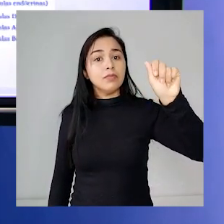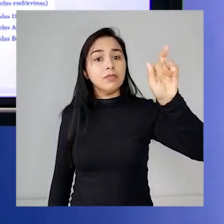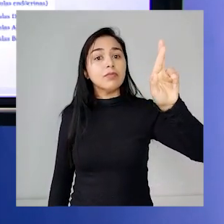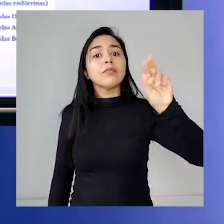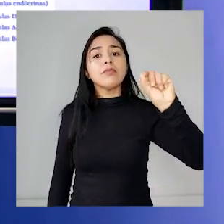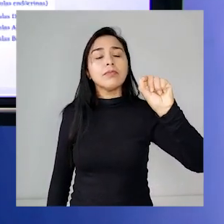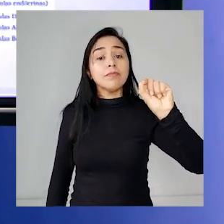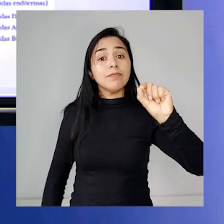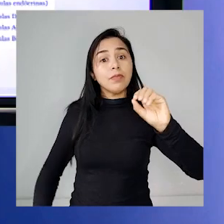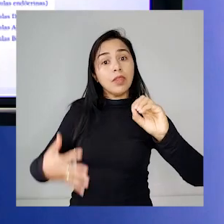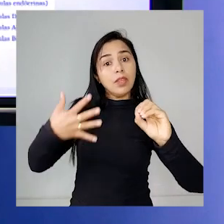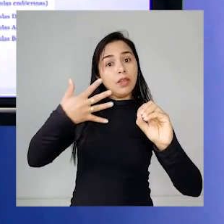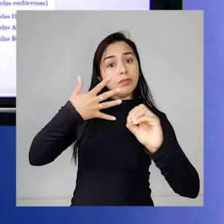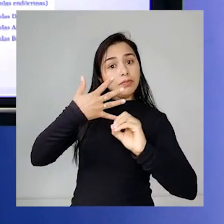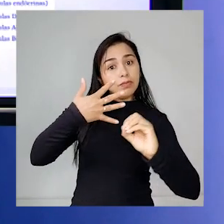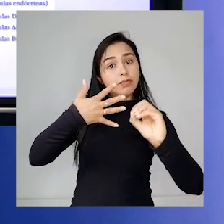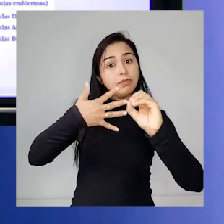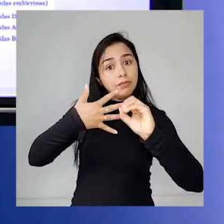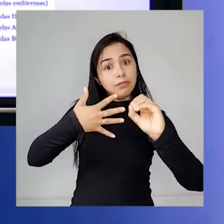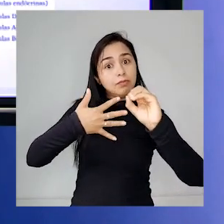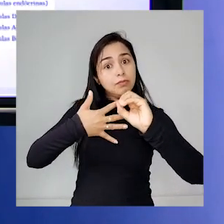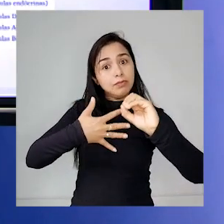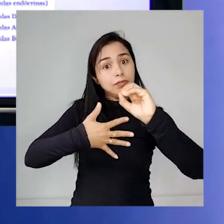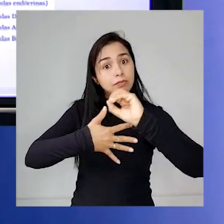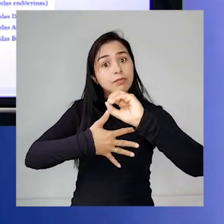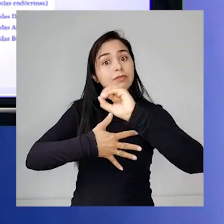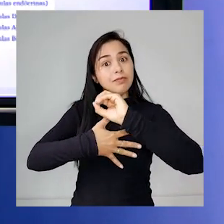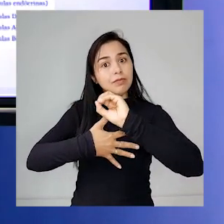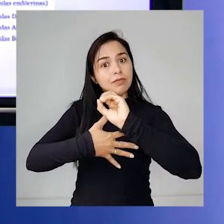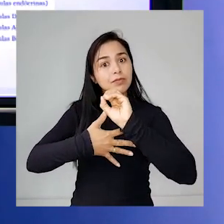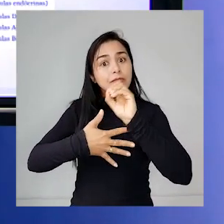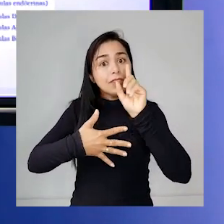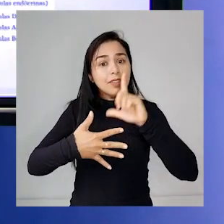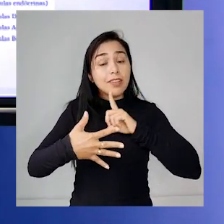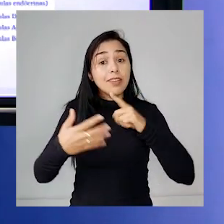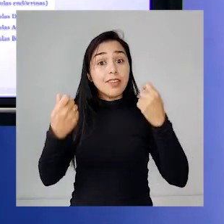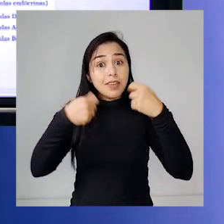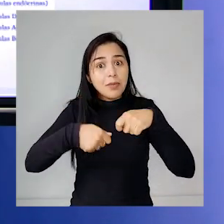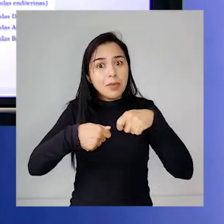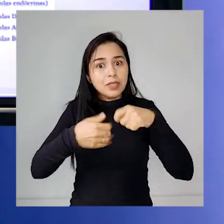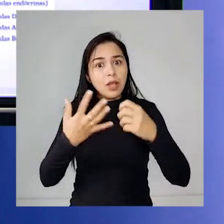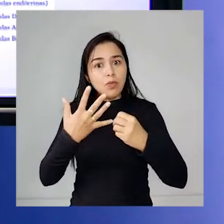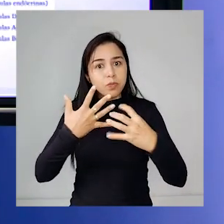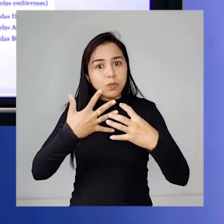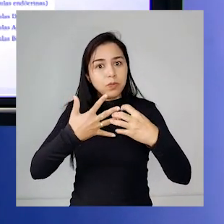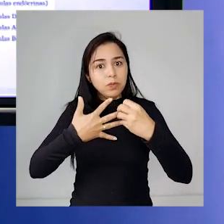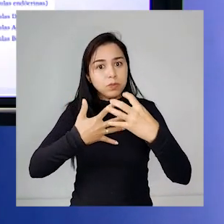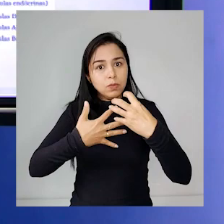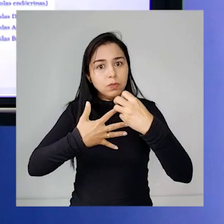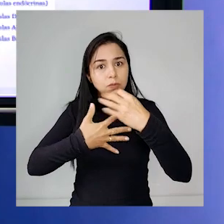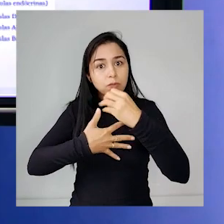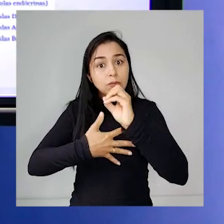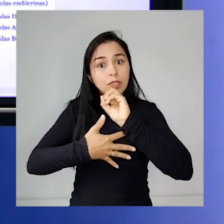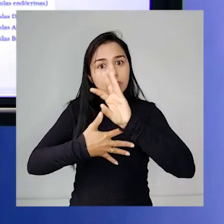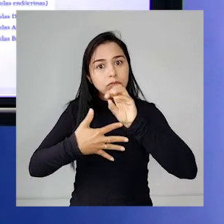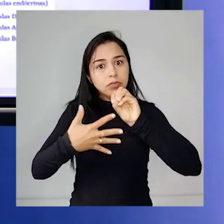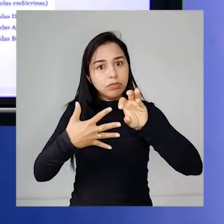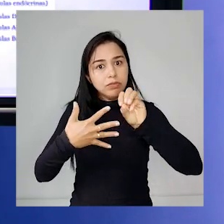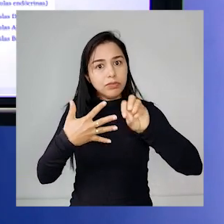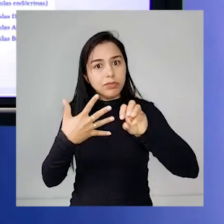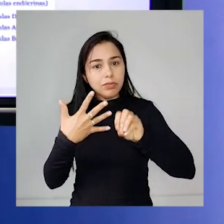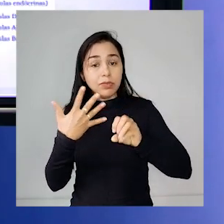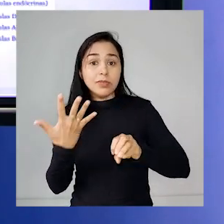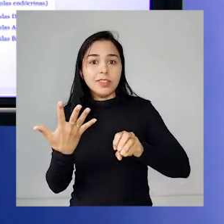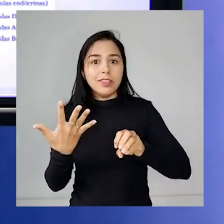que são estruturas responsáveis por produzir e secretar substâncias.